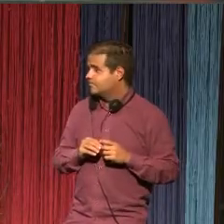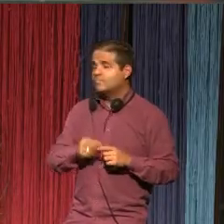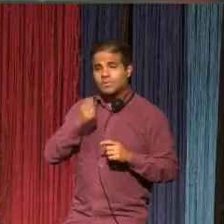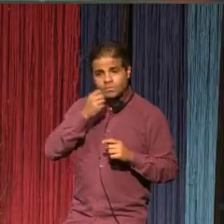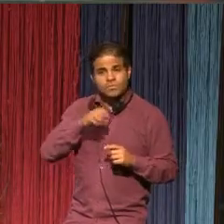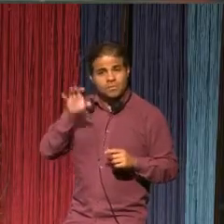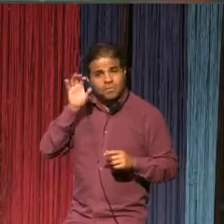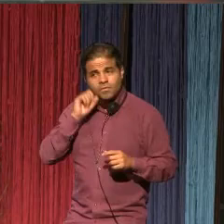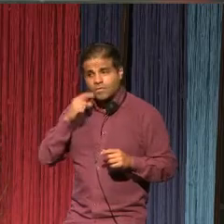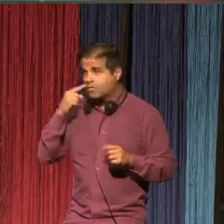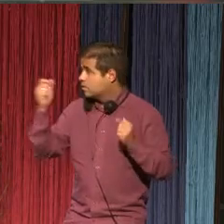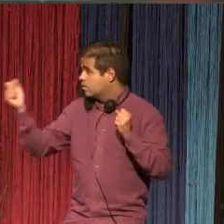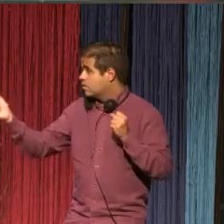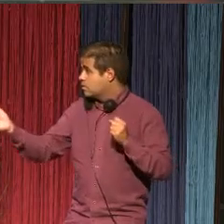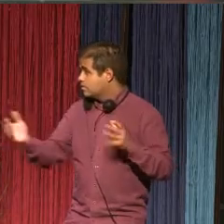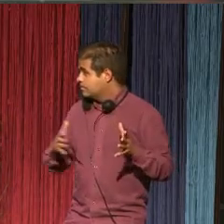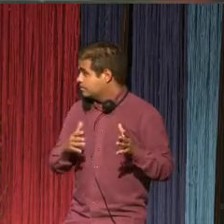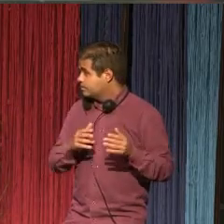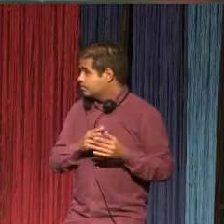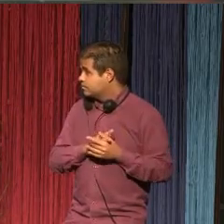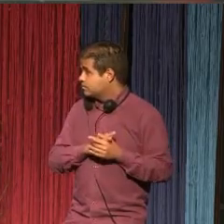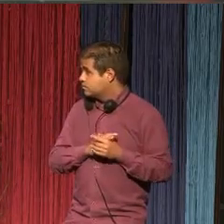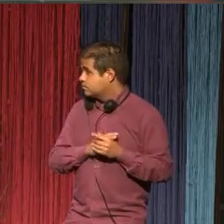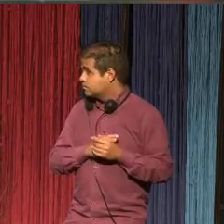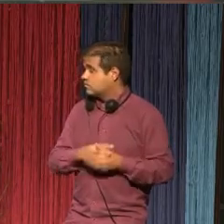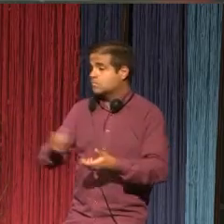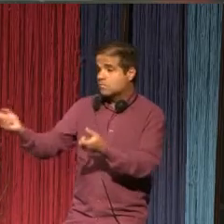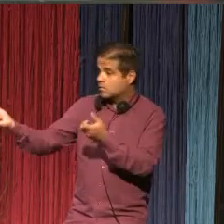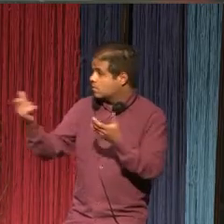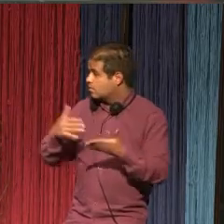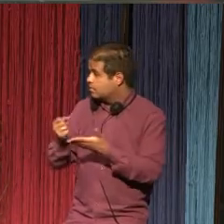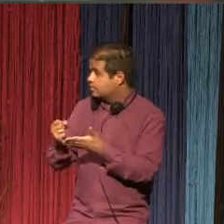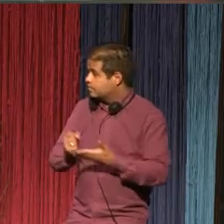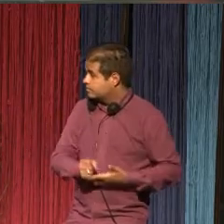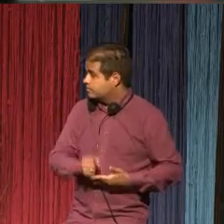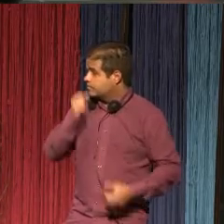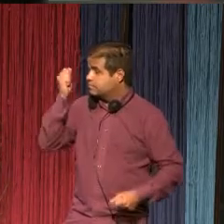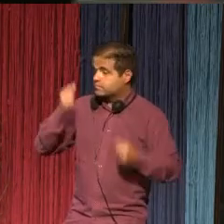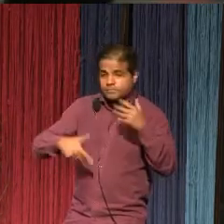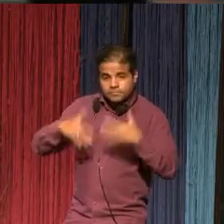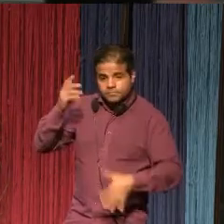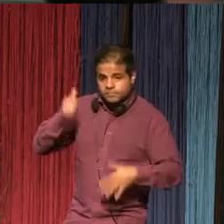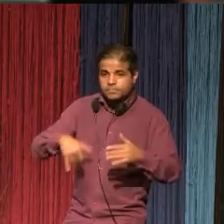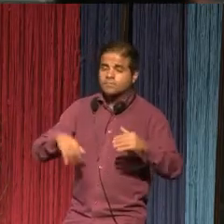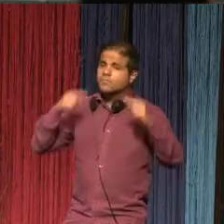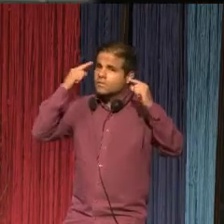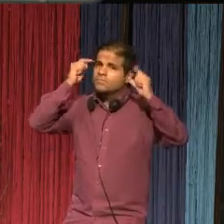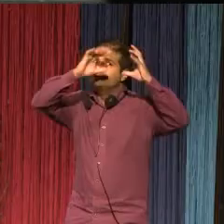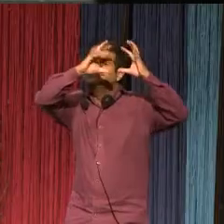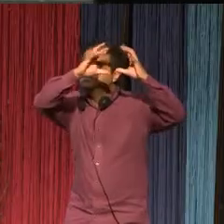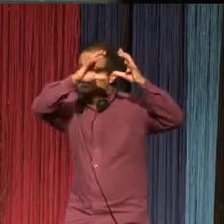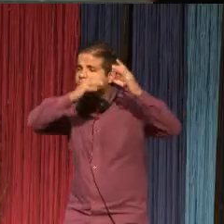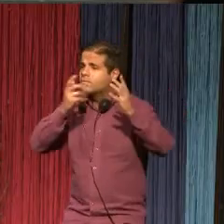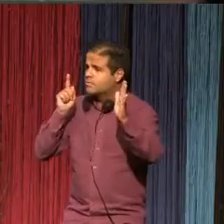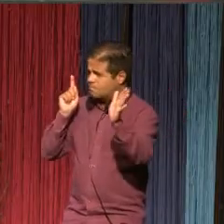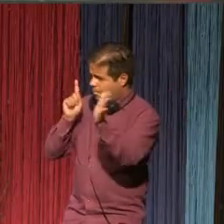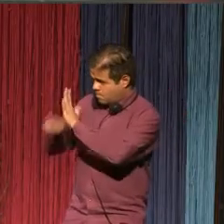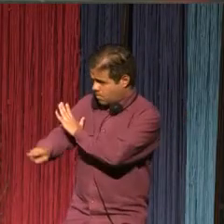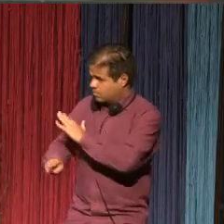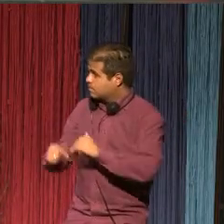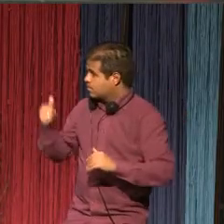Muito bom ouvir o que você nos trouxe aqui hoje sobre o cérebro. Eu quero trazer uma